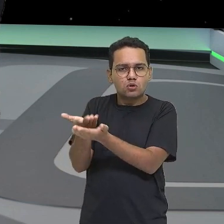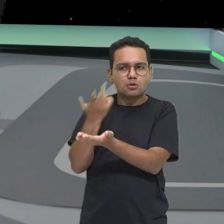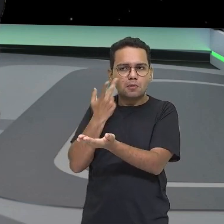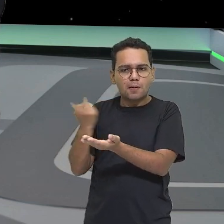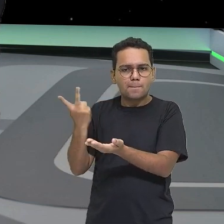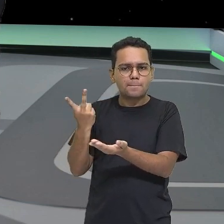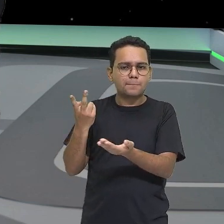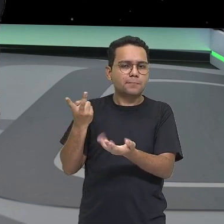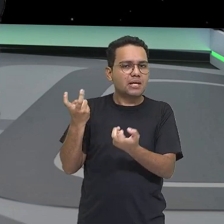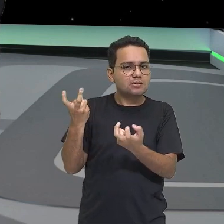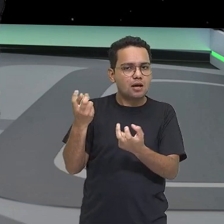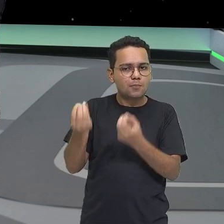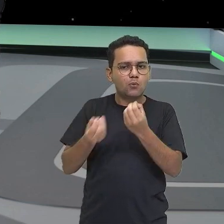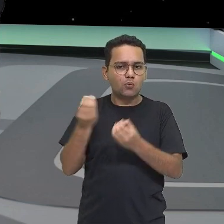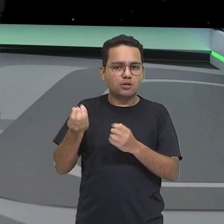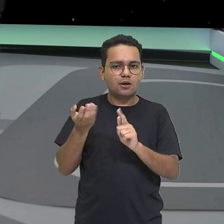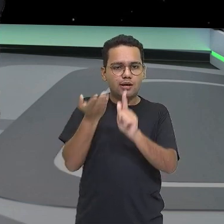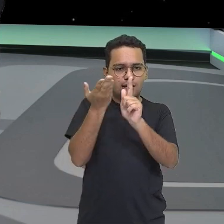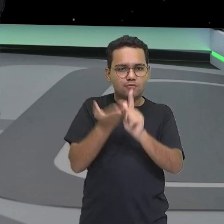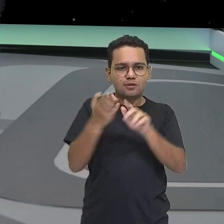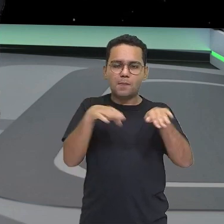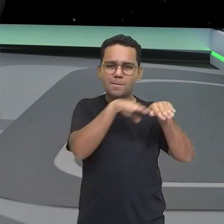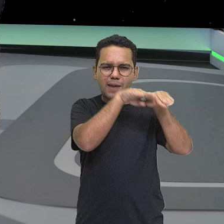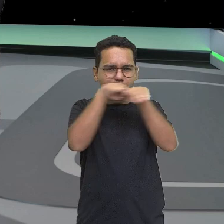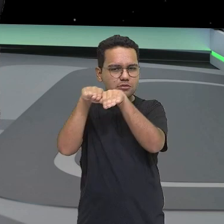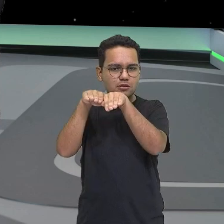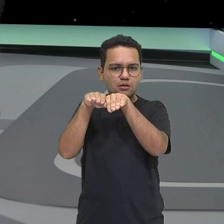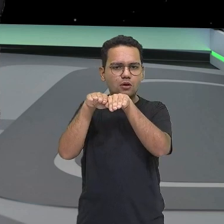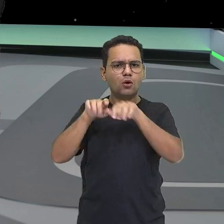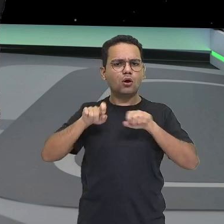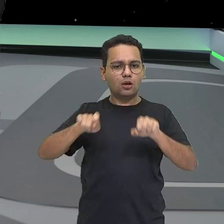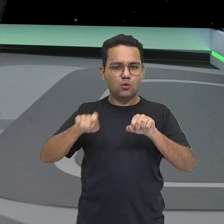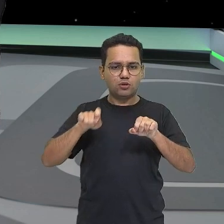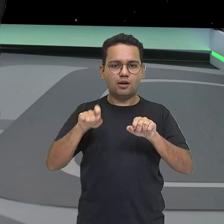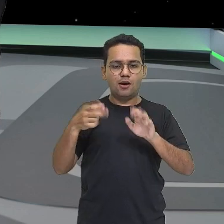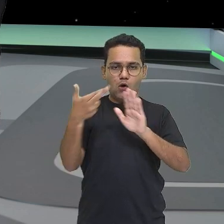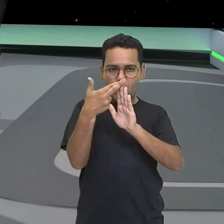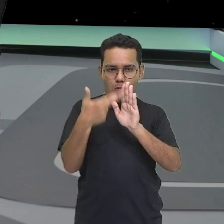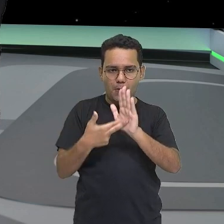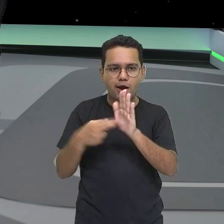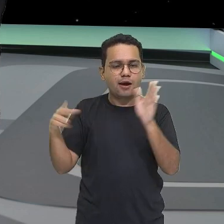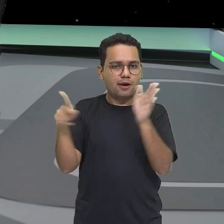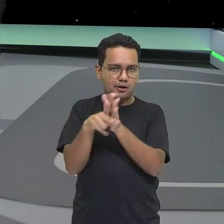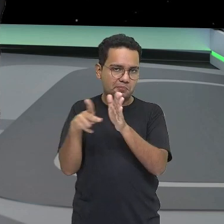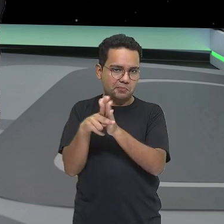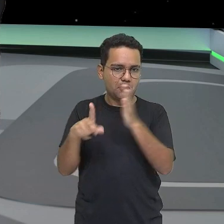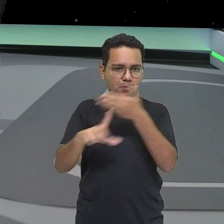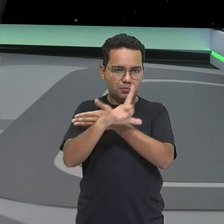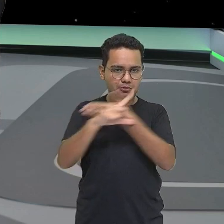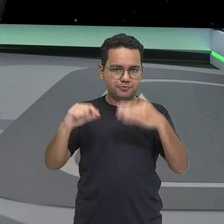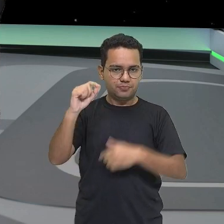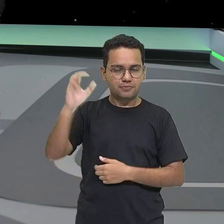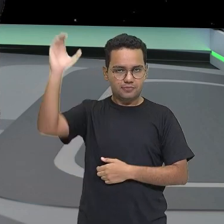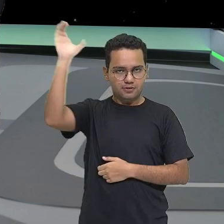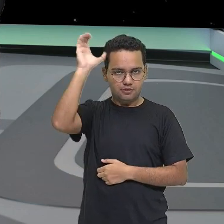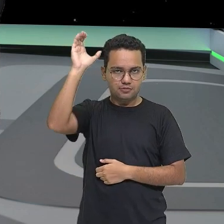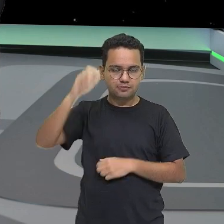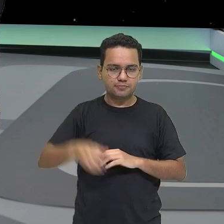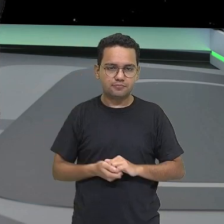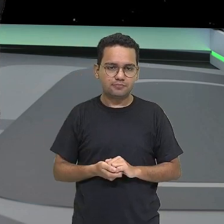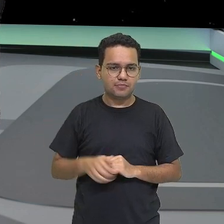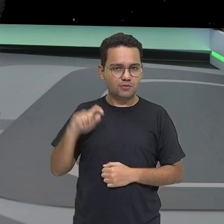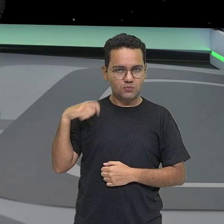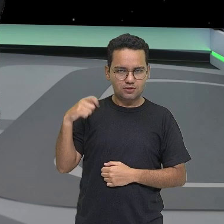a gravitação universal, que é uma lei desenvolvida por Isaac